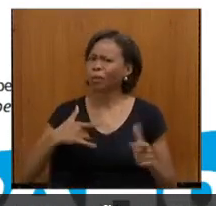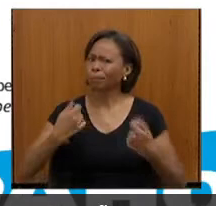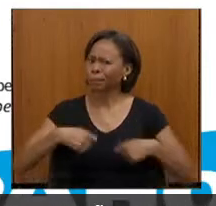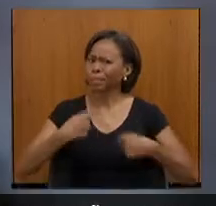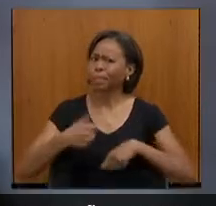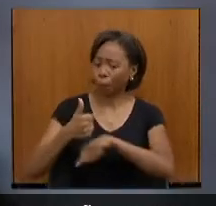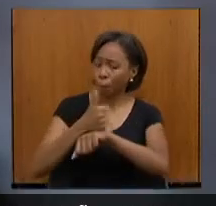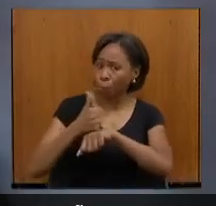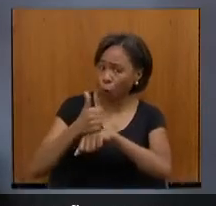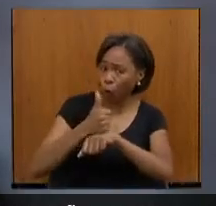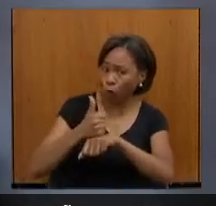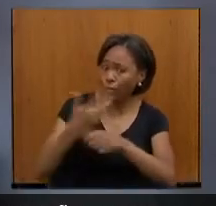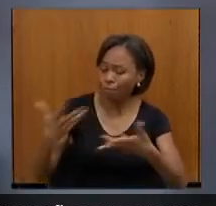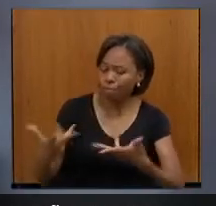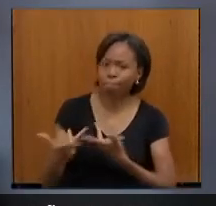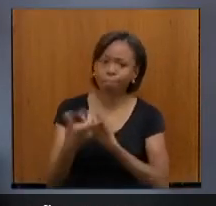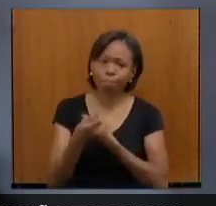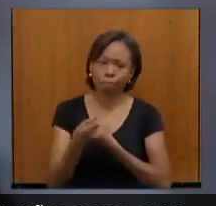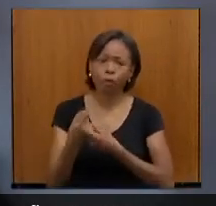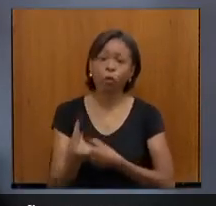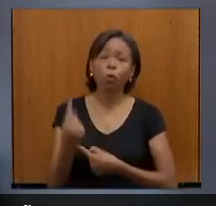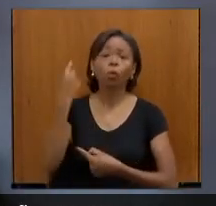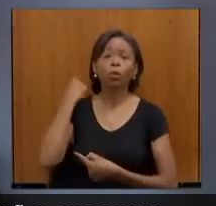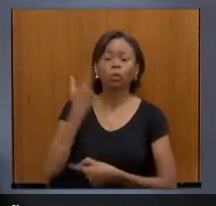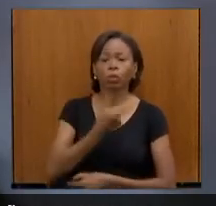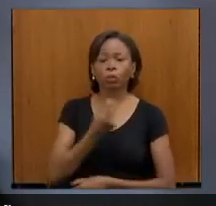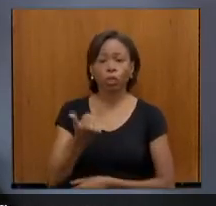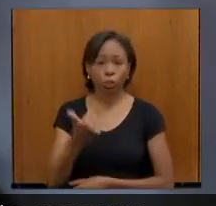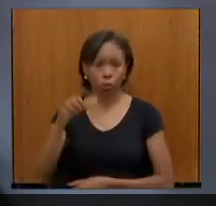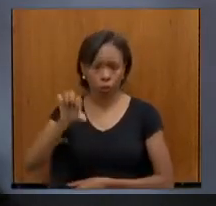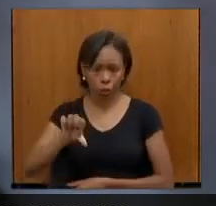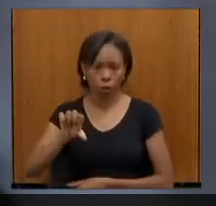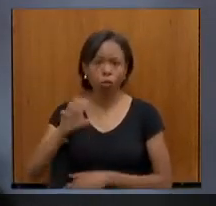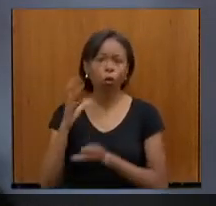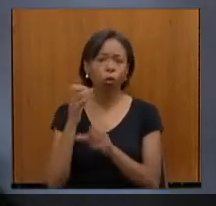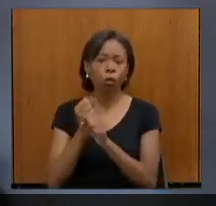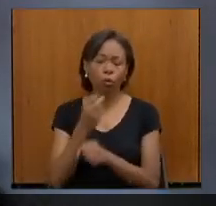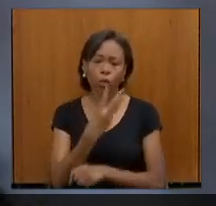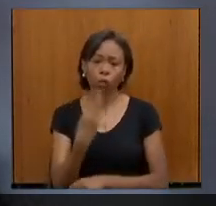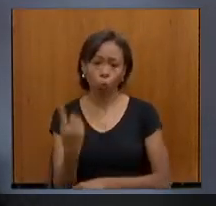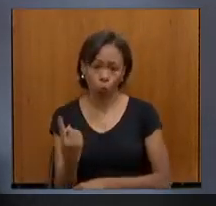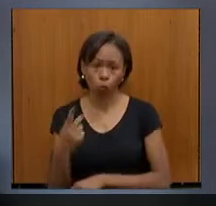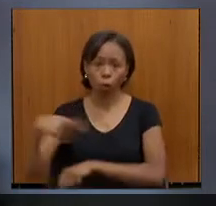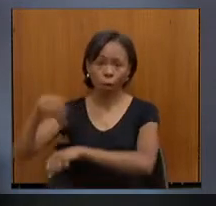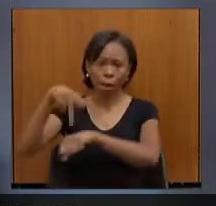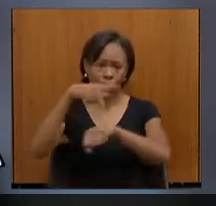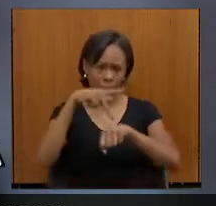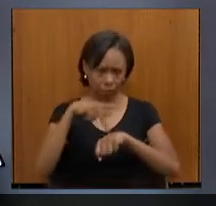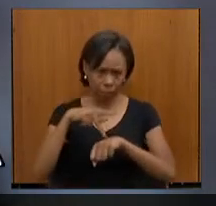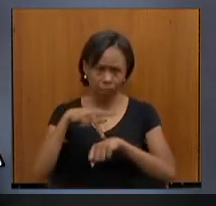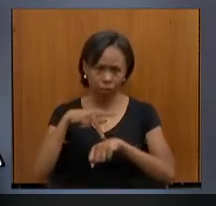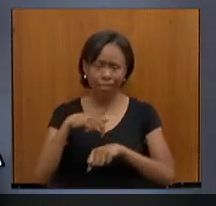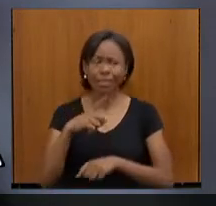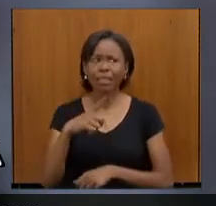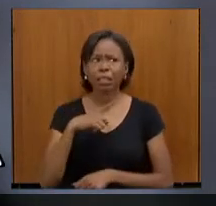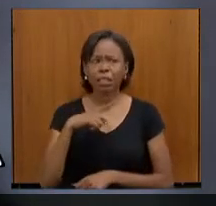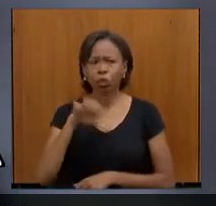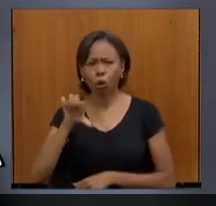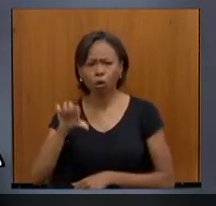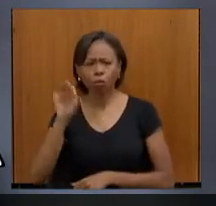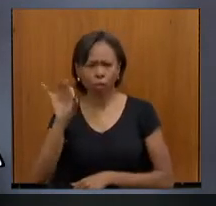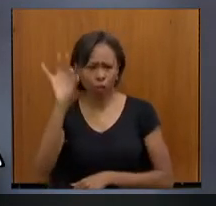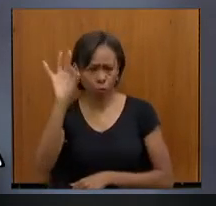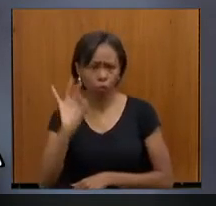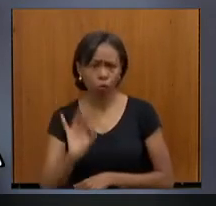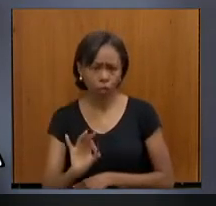qualificado. Em 2019, nós tínhamos 31 países com 90% de cobertura na